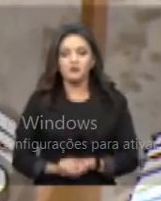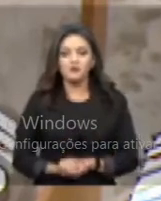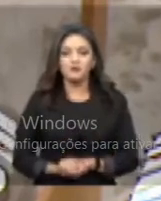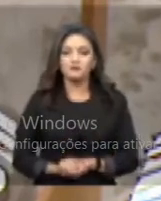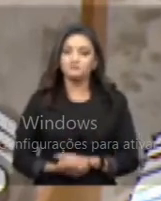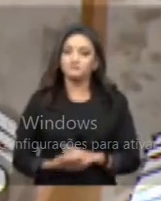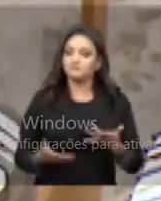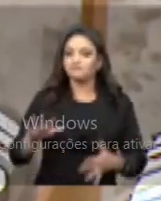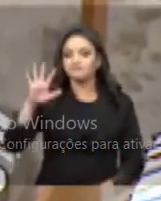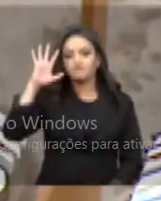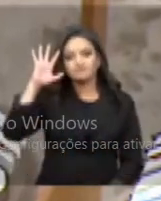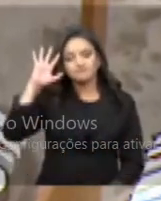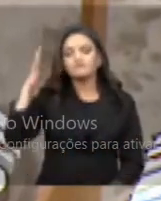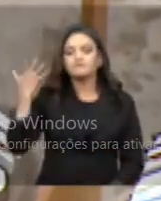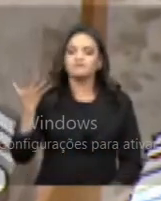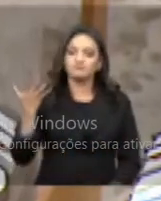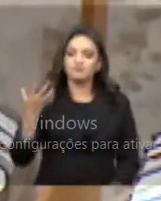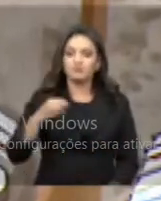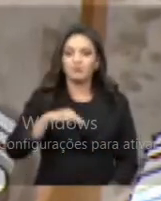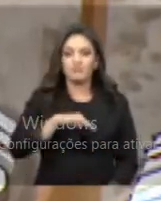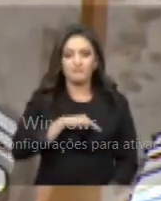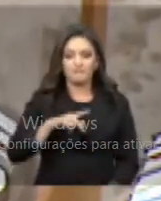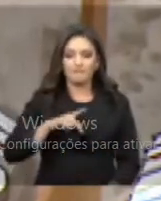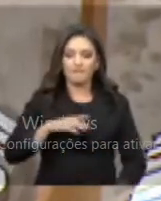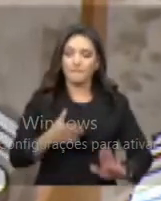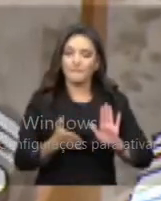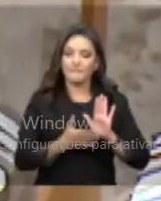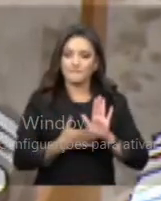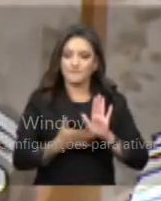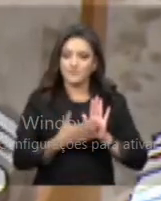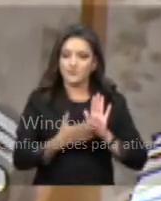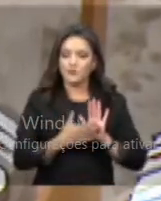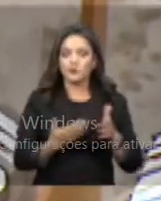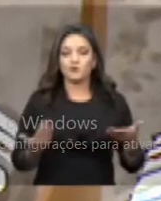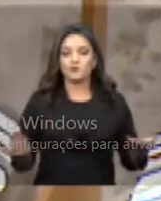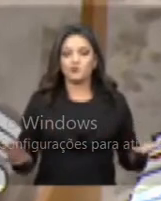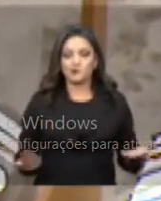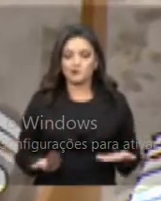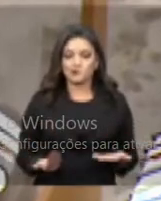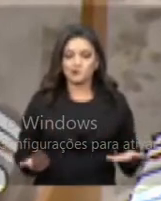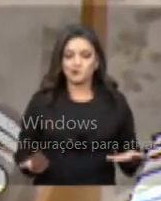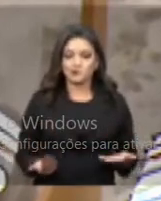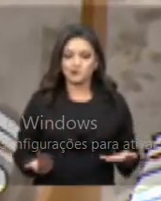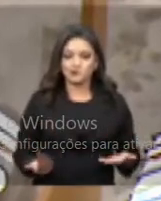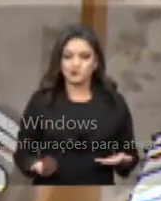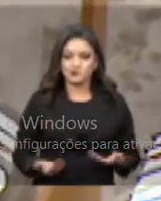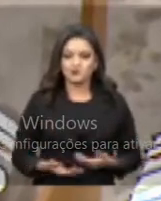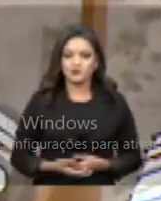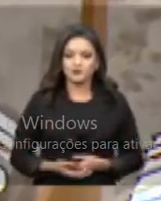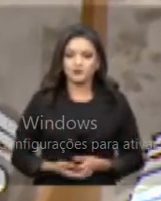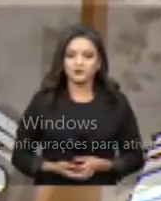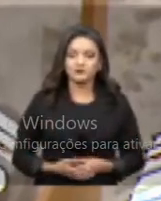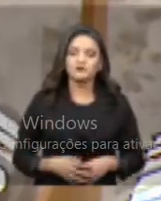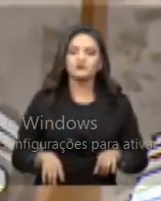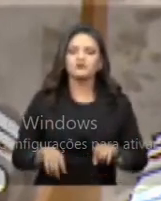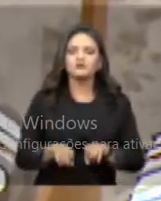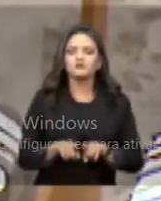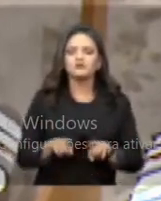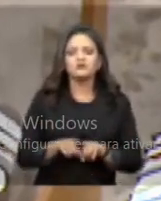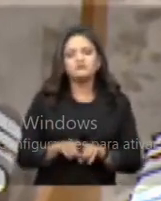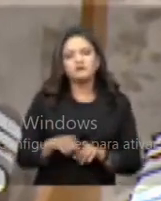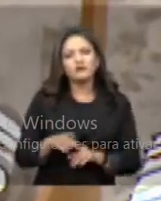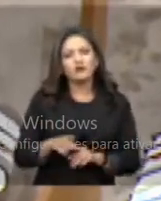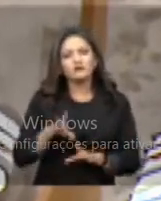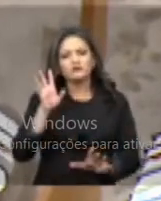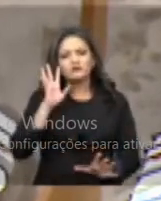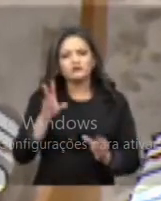a solução hermenêutica proposta nesta assentada aqui por este procurador, e que entende preservar as